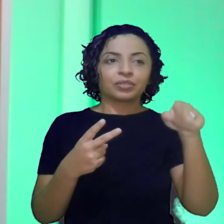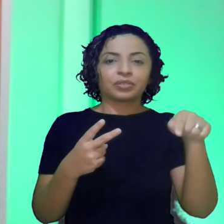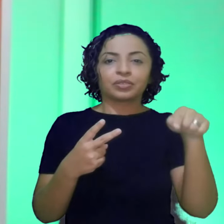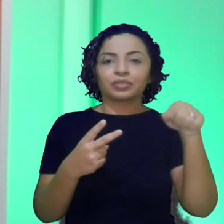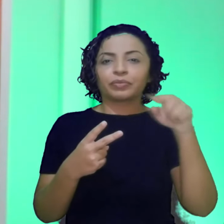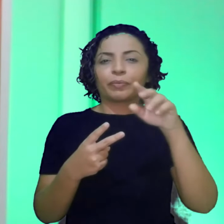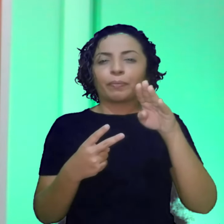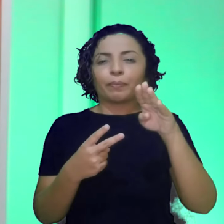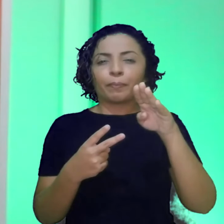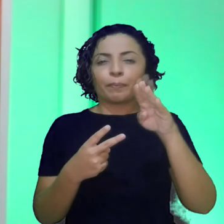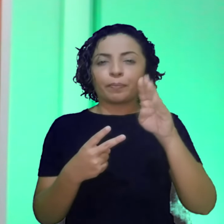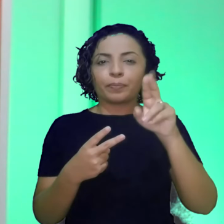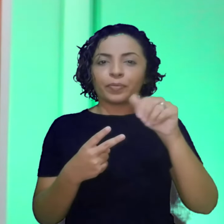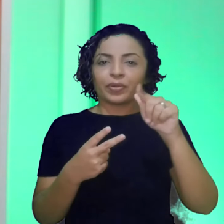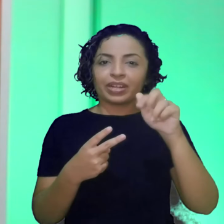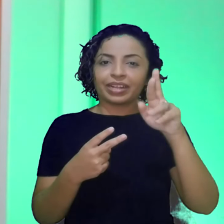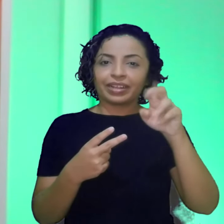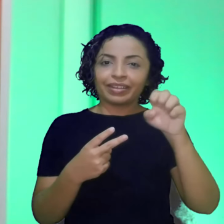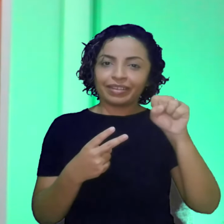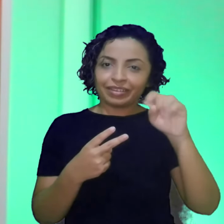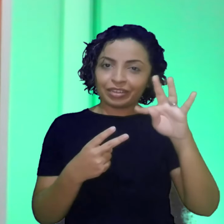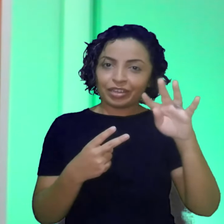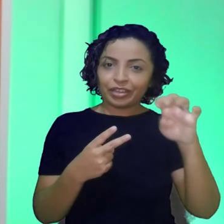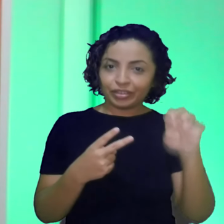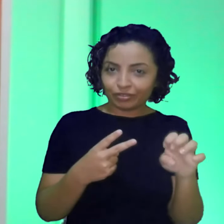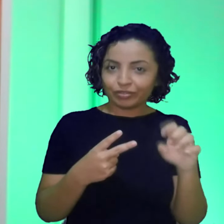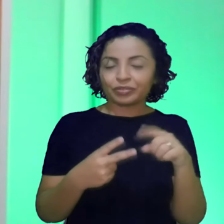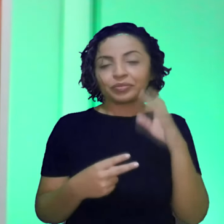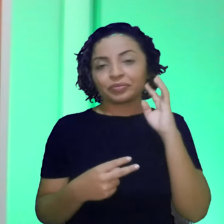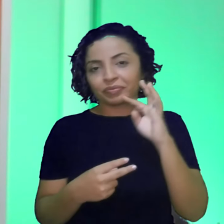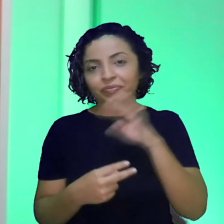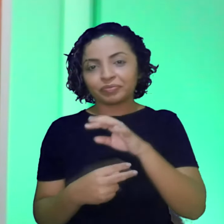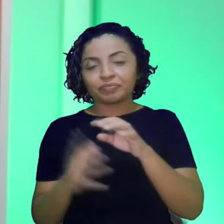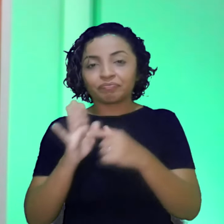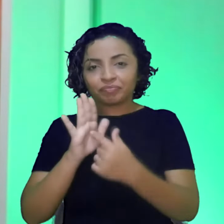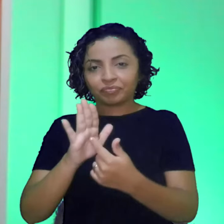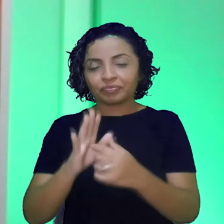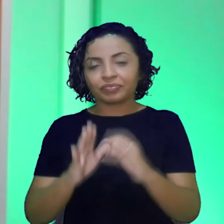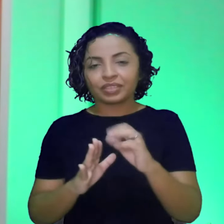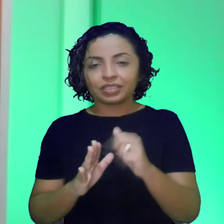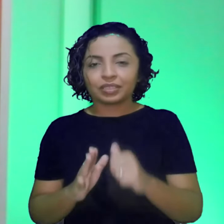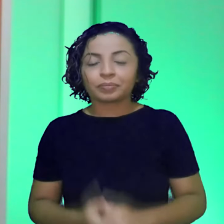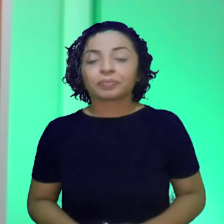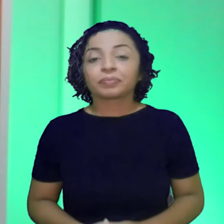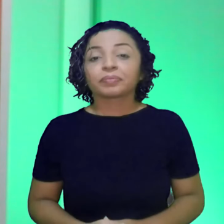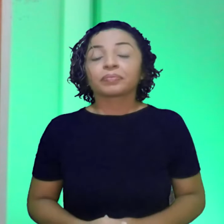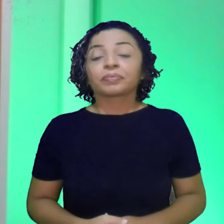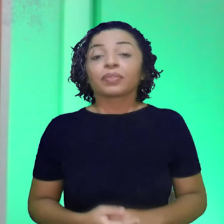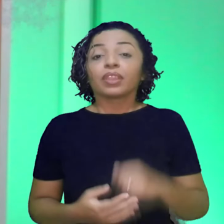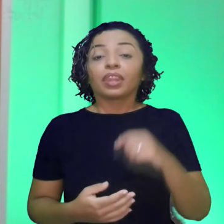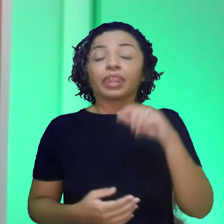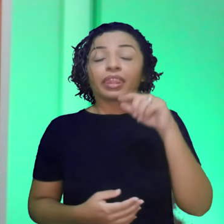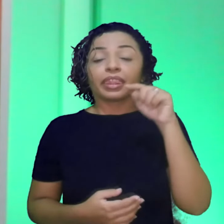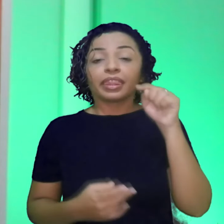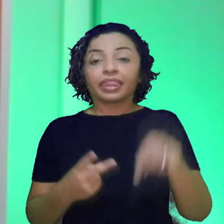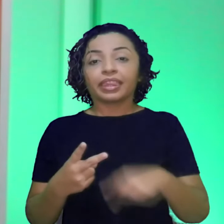Budapeste, lançado agora no Brasil. Muito legal. Vejam a capa aí. E aqui,